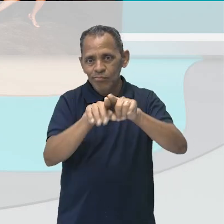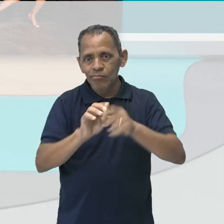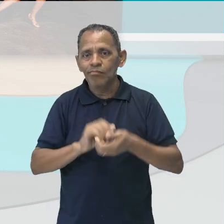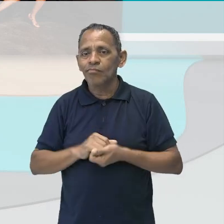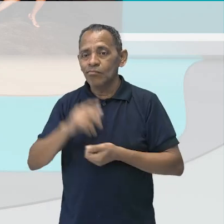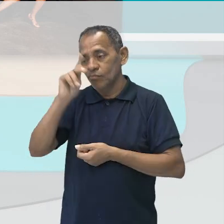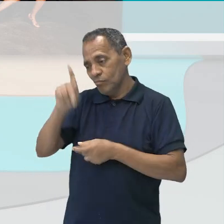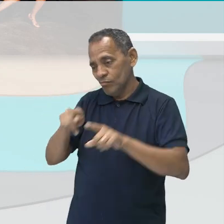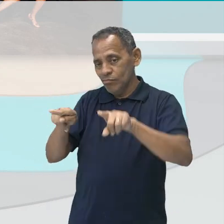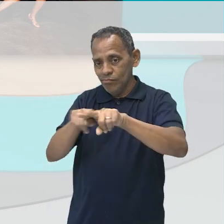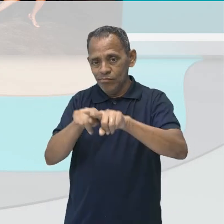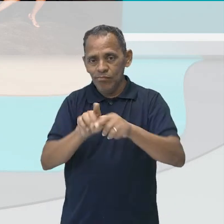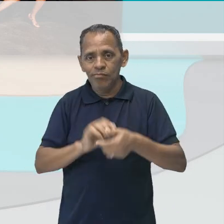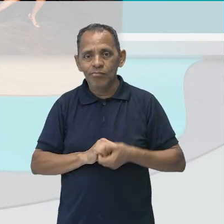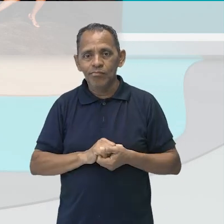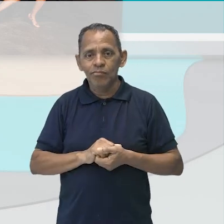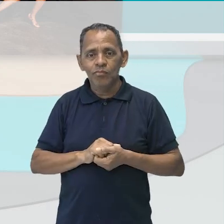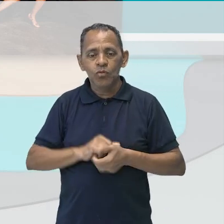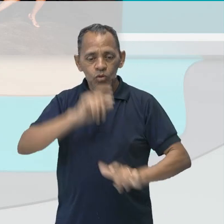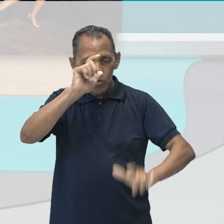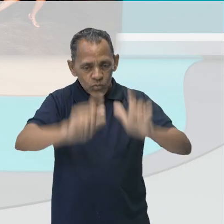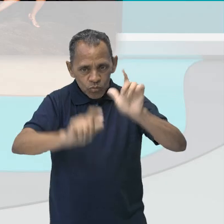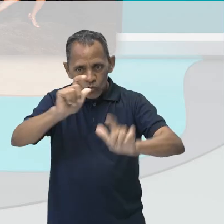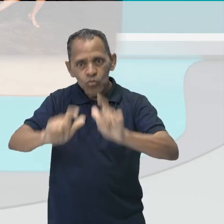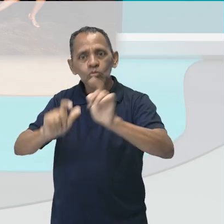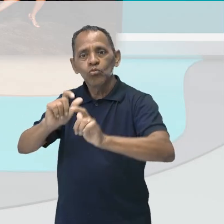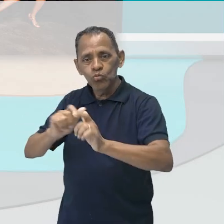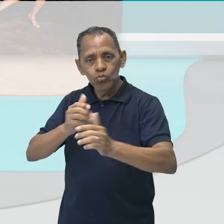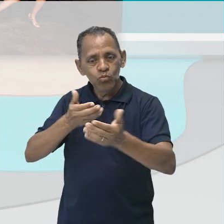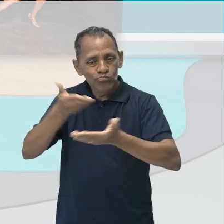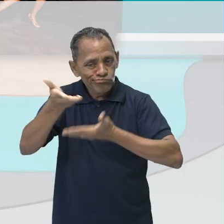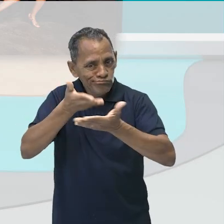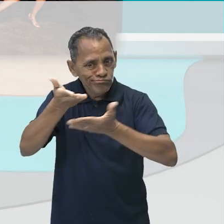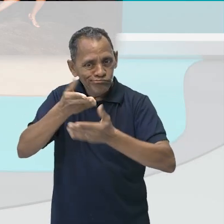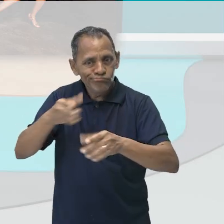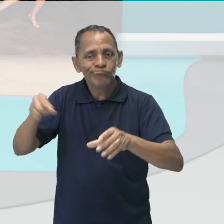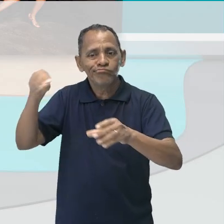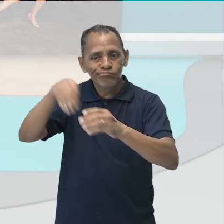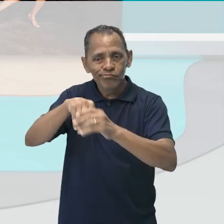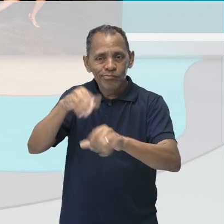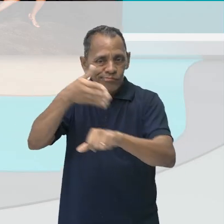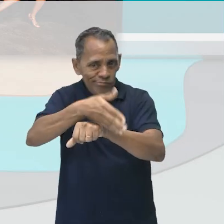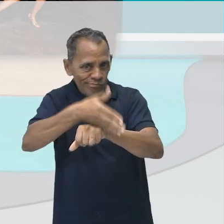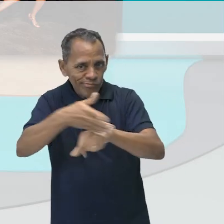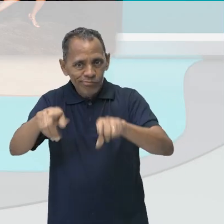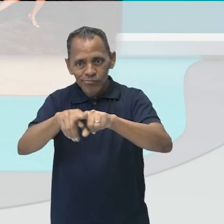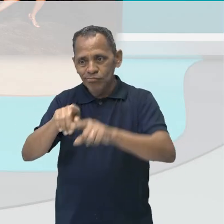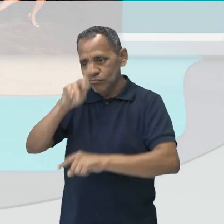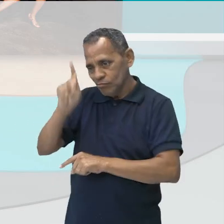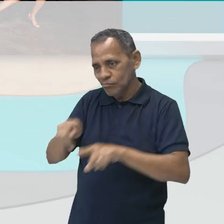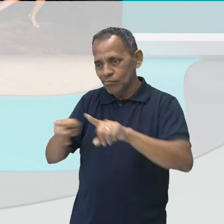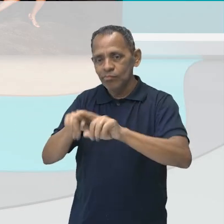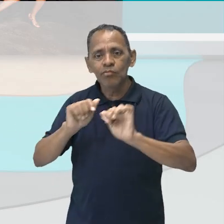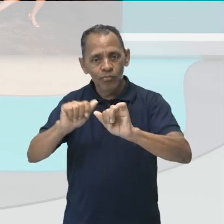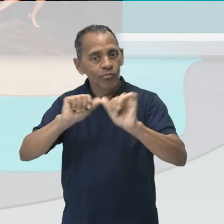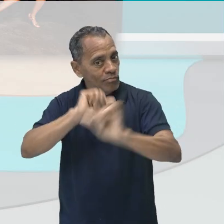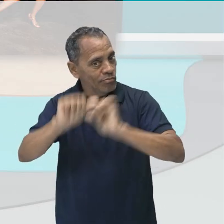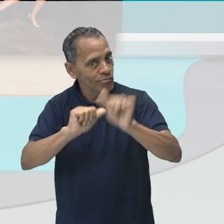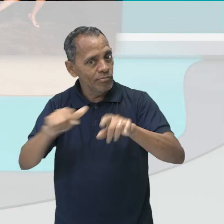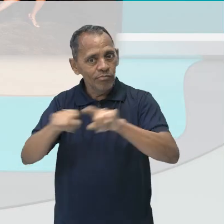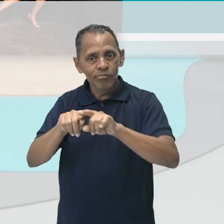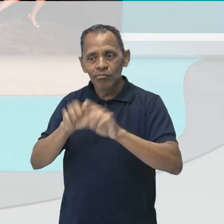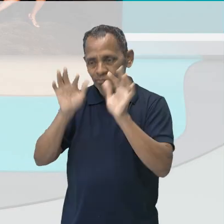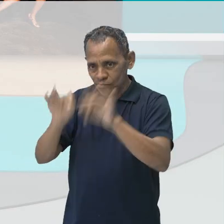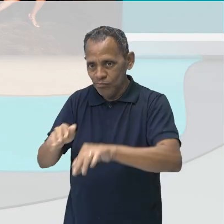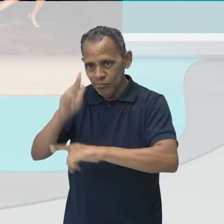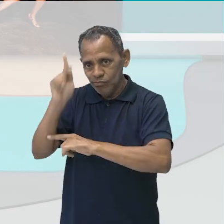o desenrolar da história, ou seja, o público ele interage, certo? Ele pode até mudar a história. Bem, quais